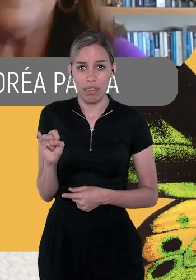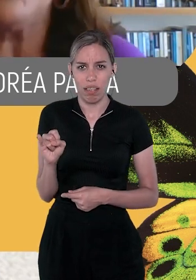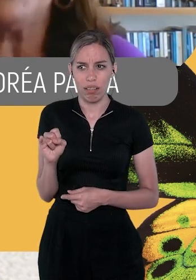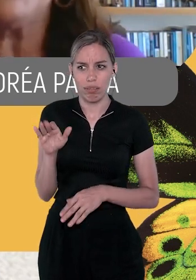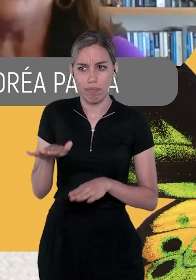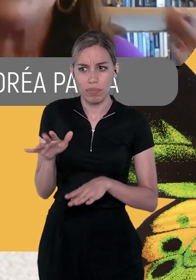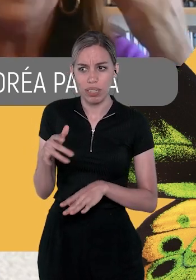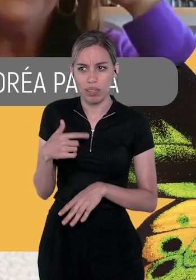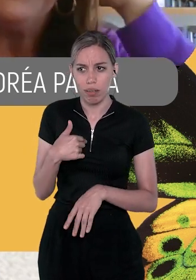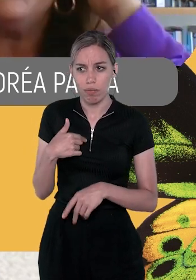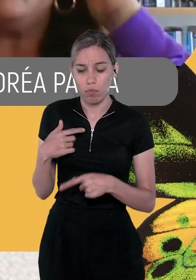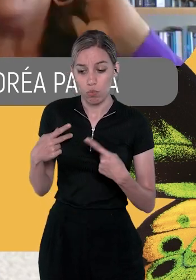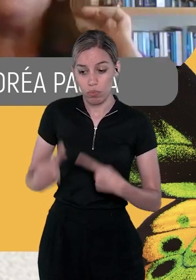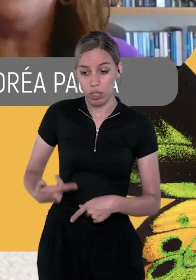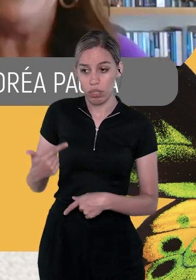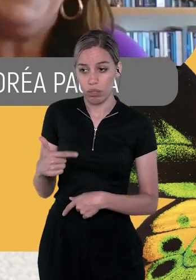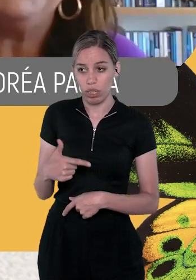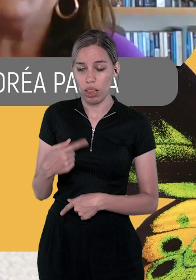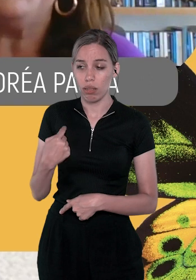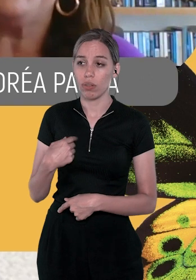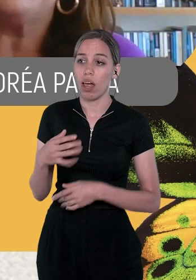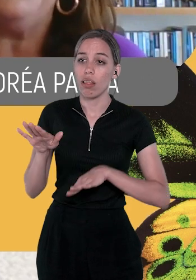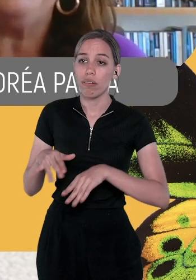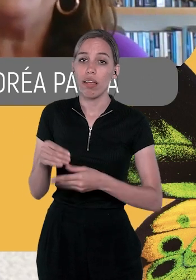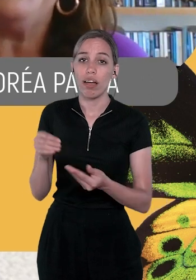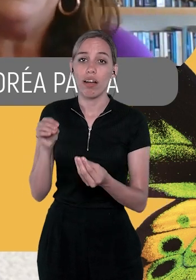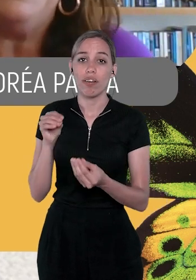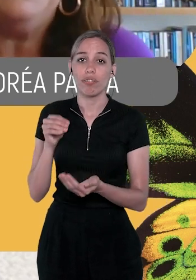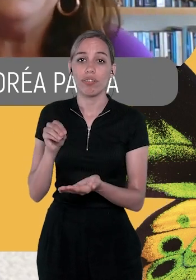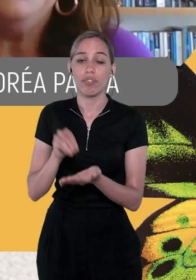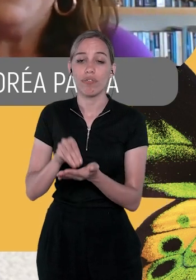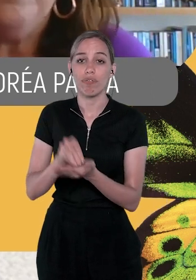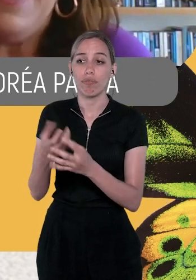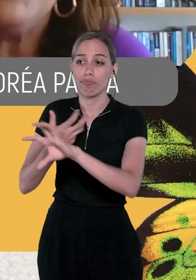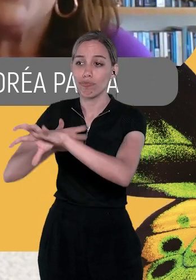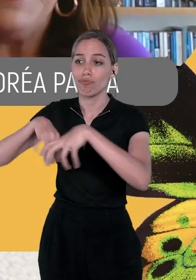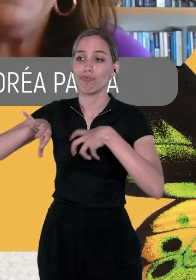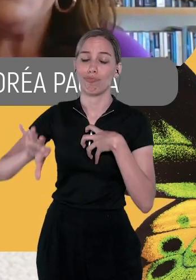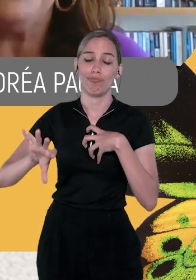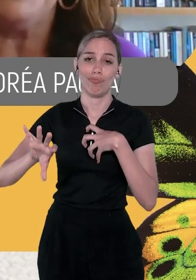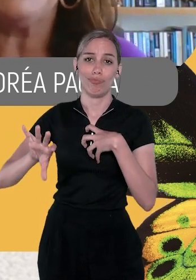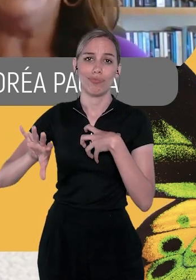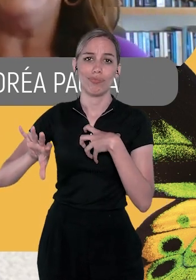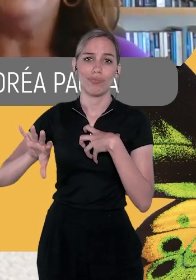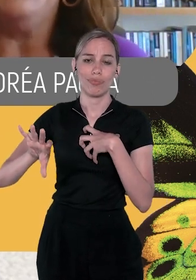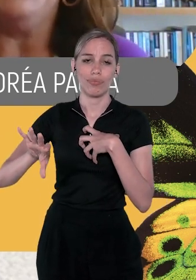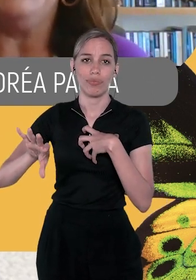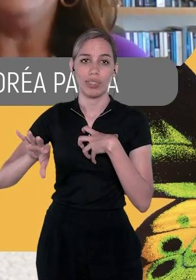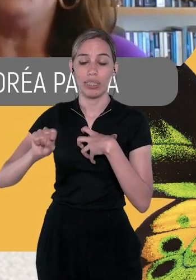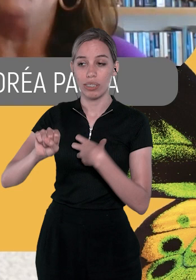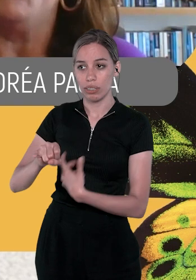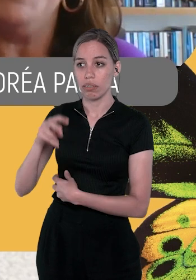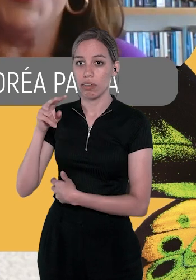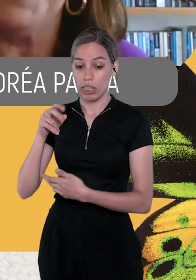vínculo com essas pessoas? Porque o olhar de quem escreve é um olhar empático, ainda que você